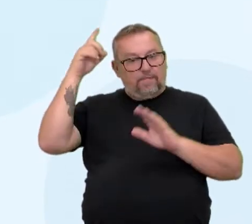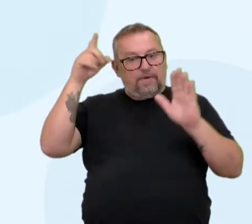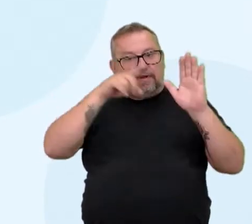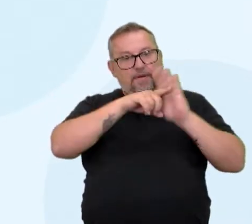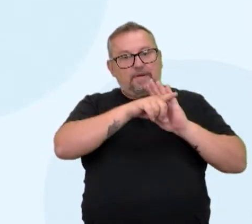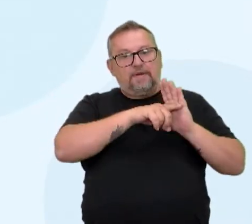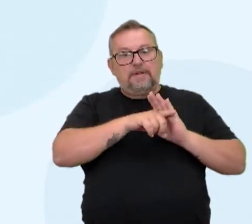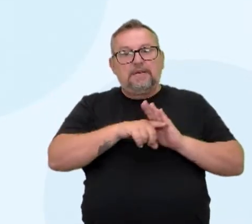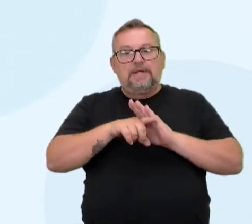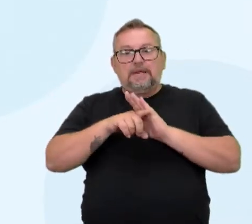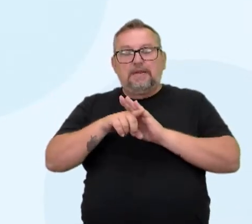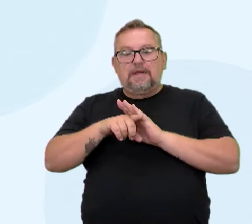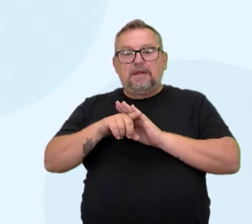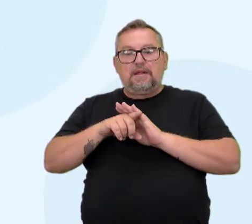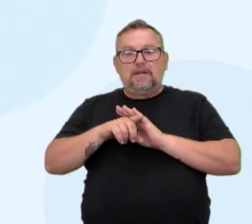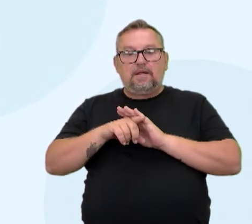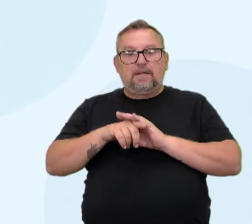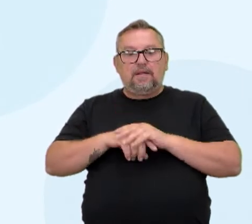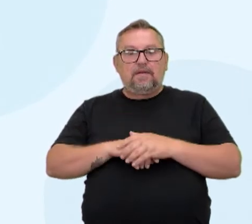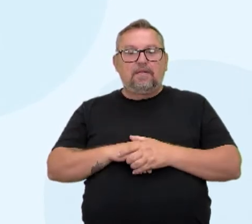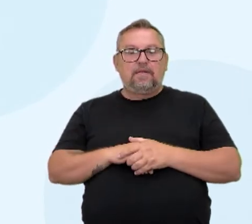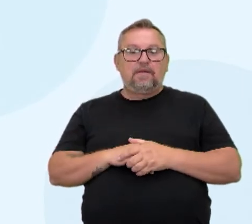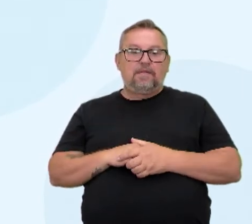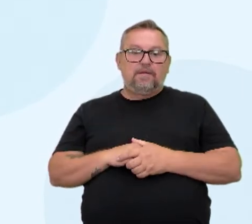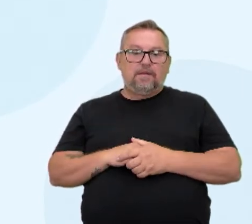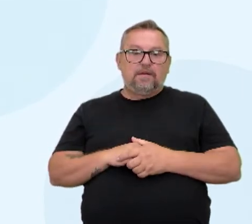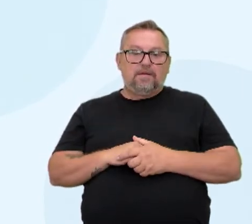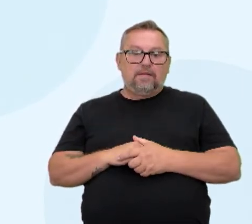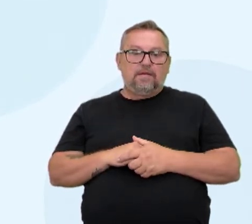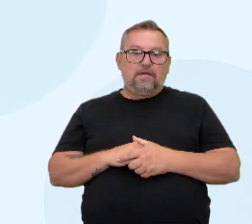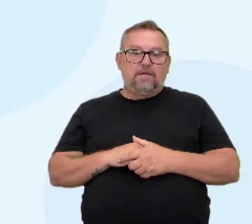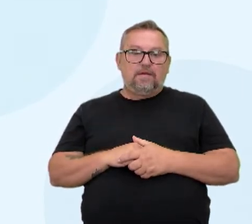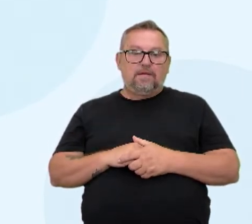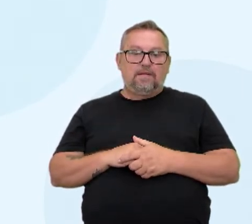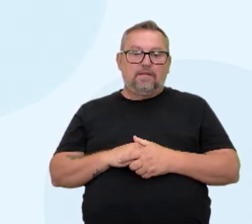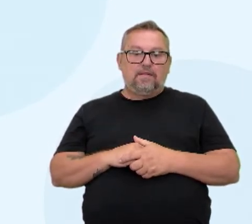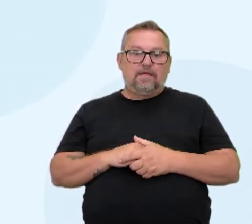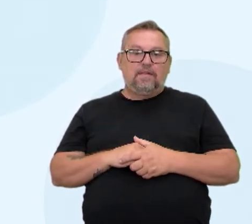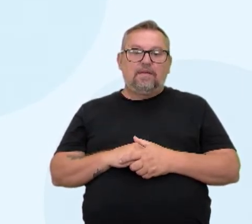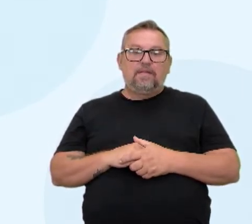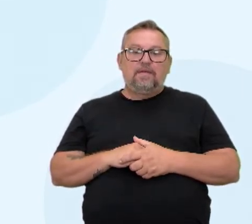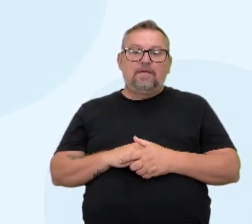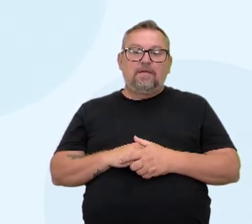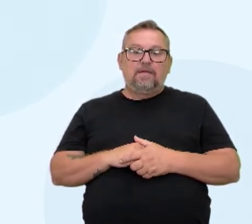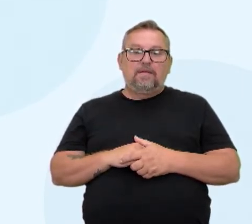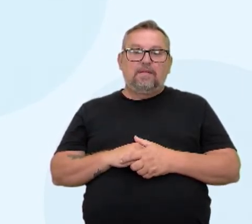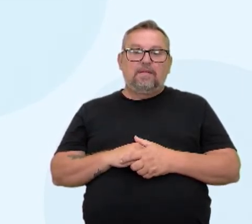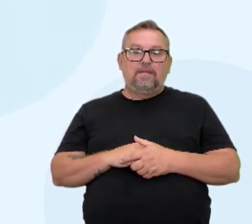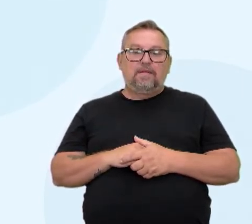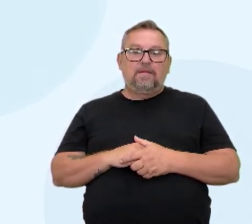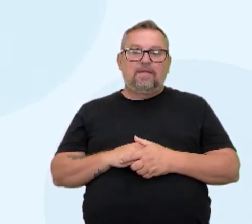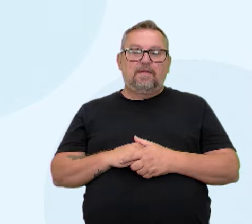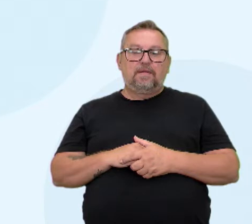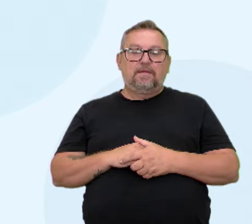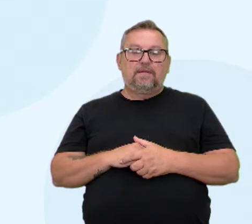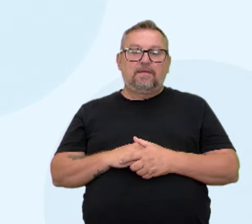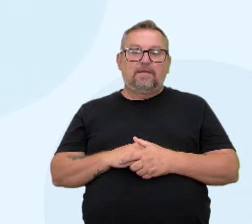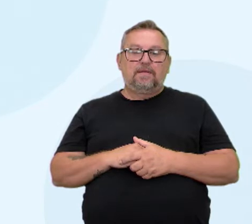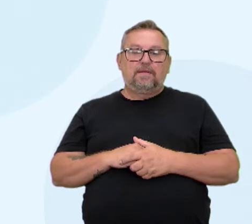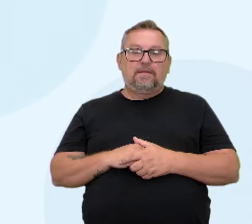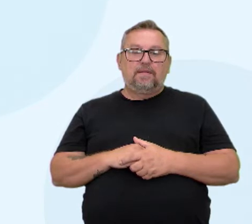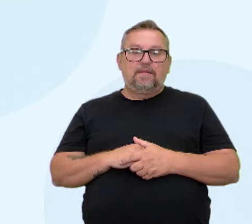então aqui é a ideia central. A ideia central aí, a nossa é o planejamento